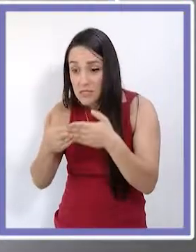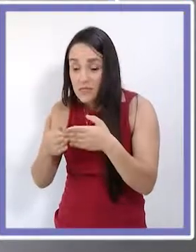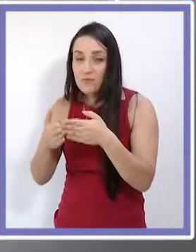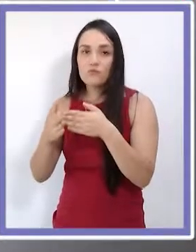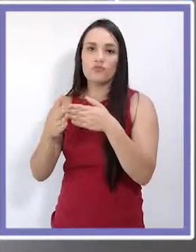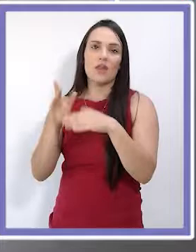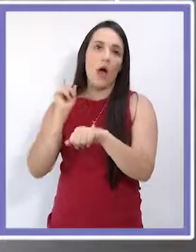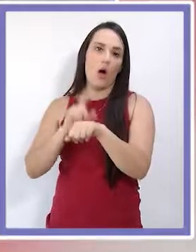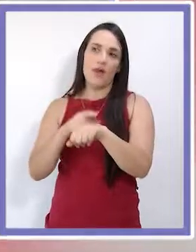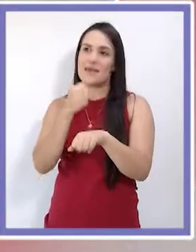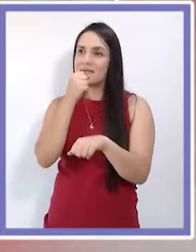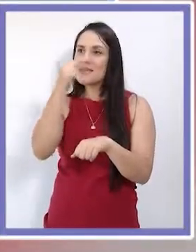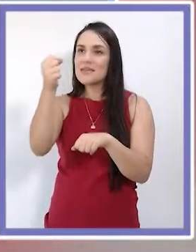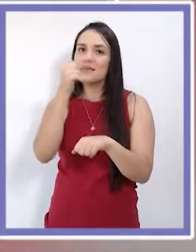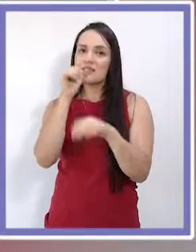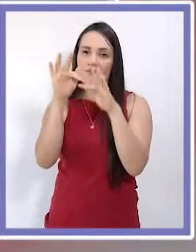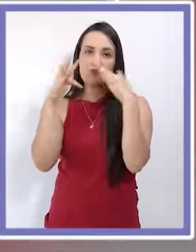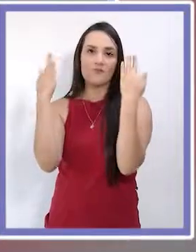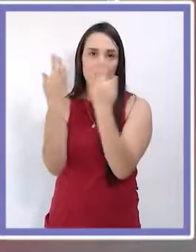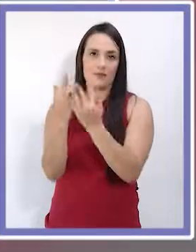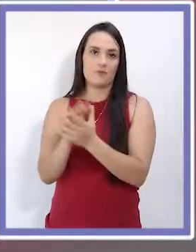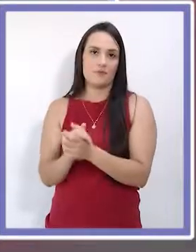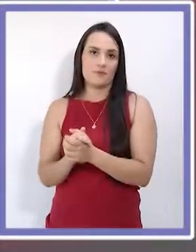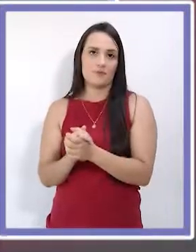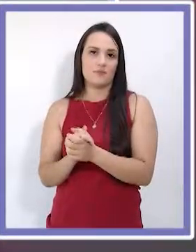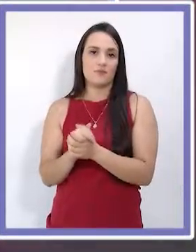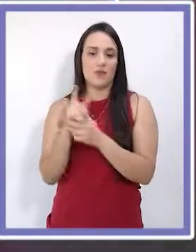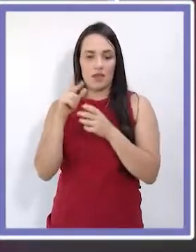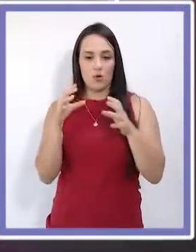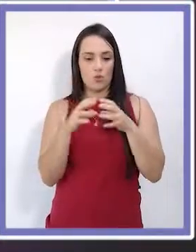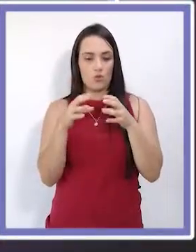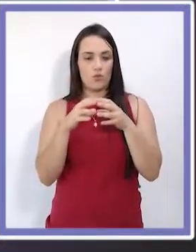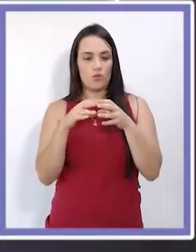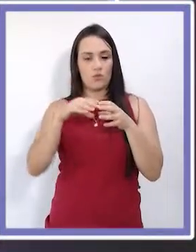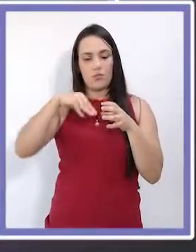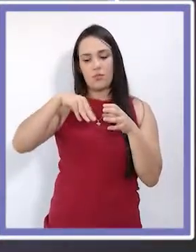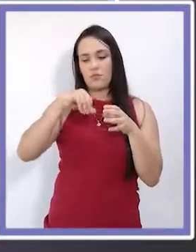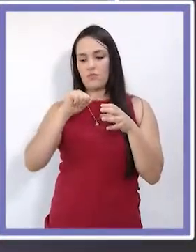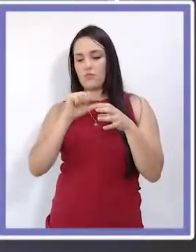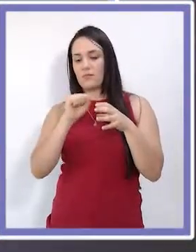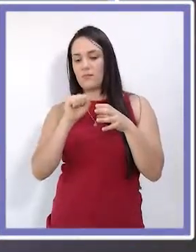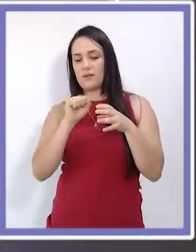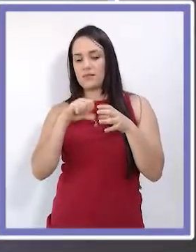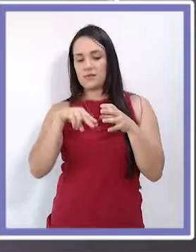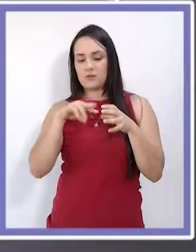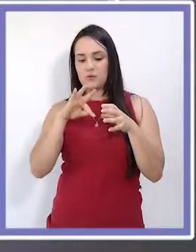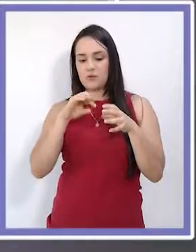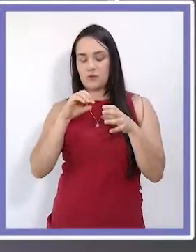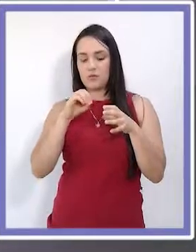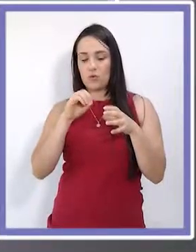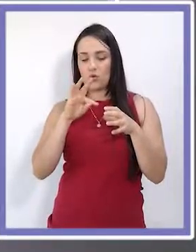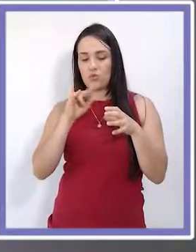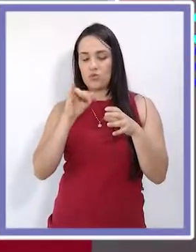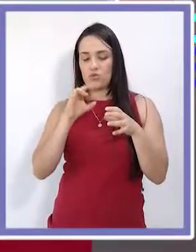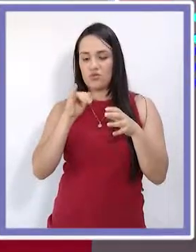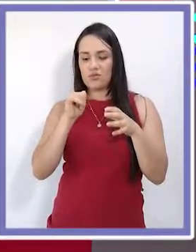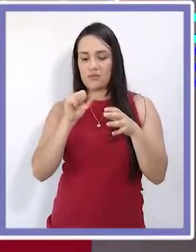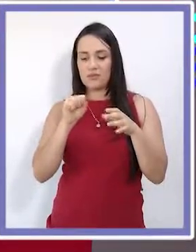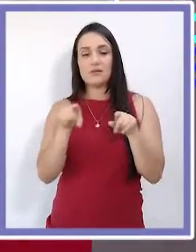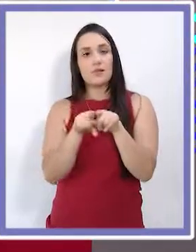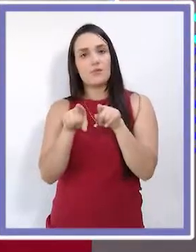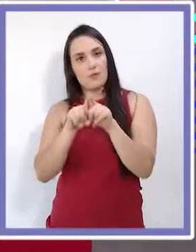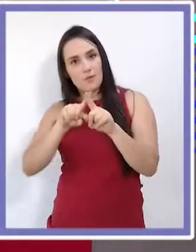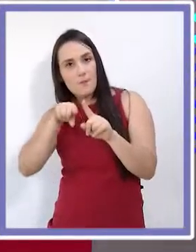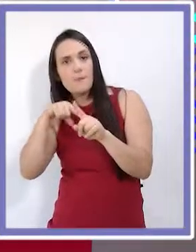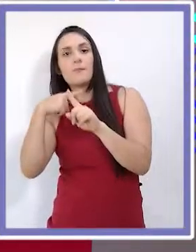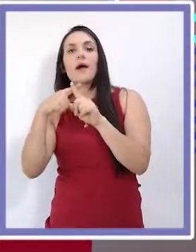para entrevista familiar e a gente chama más notícias e entrevista familiar, porque você vai dar uma má notícia e, ao